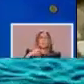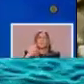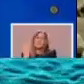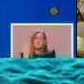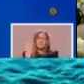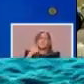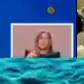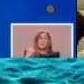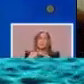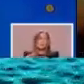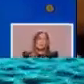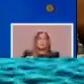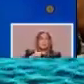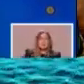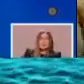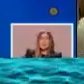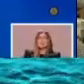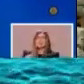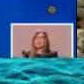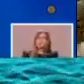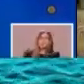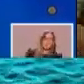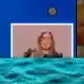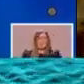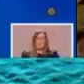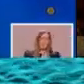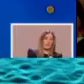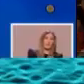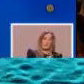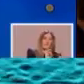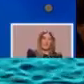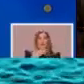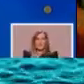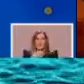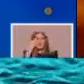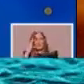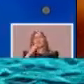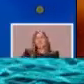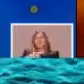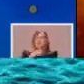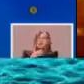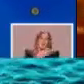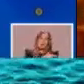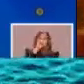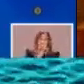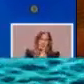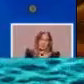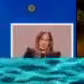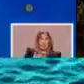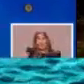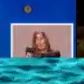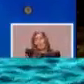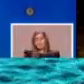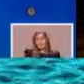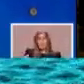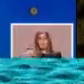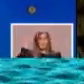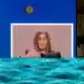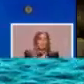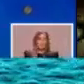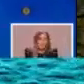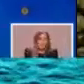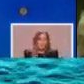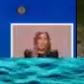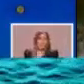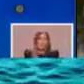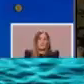a minha casa fica perto da praia, portanto ia a correr, nadava, vestia-me e ia trabalhar. Ia trabalho e aproveitava muitas vezes a hora do almoço para isso, quer quando era professor, quer agora, apresentava. E durante aquele período em que não era possível ir à praia,